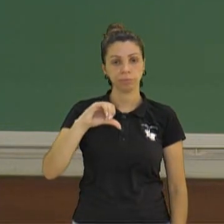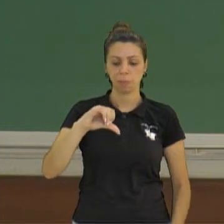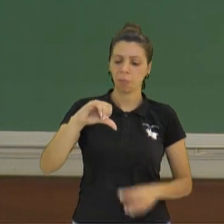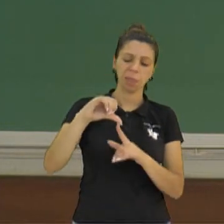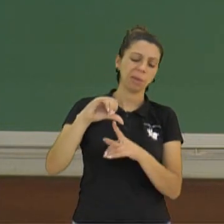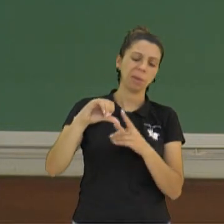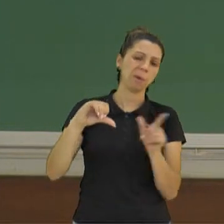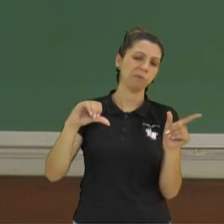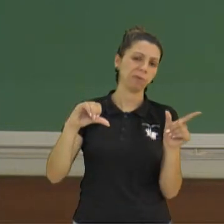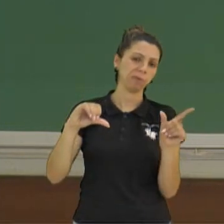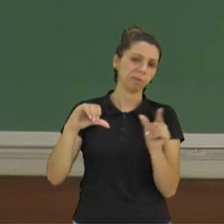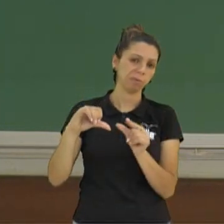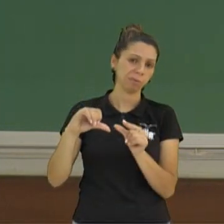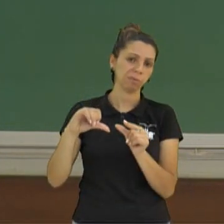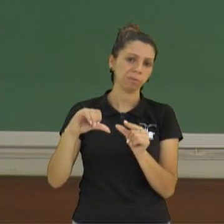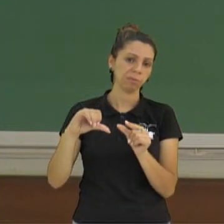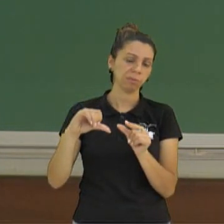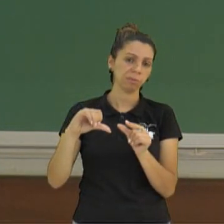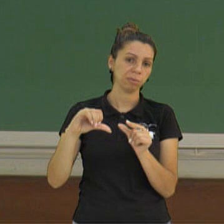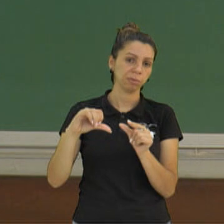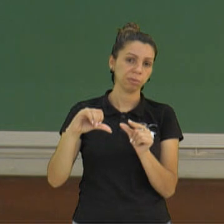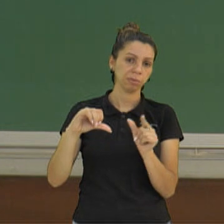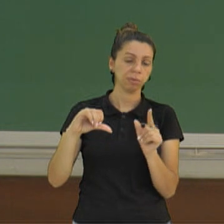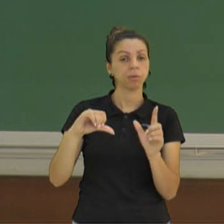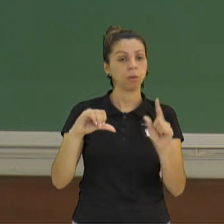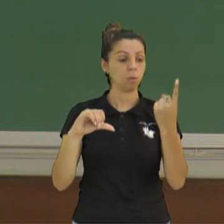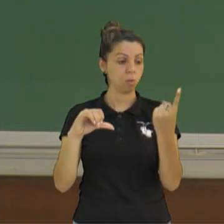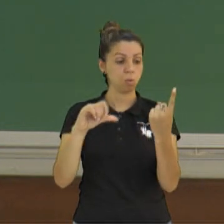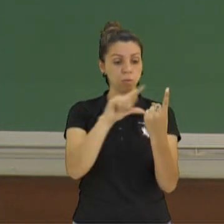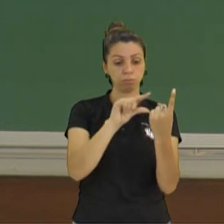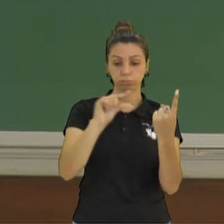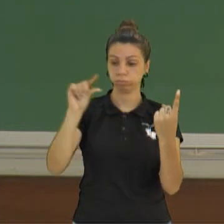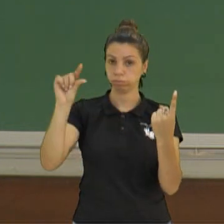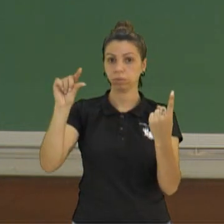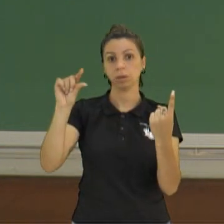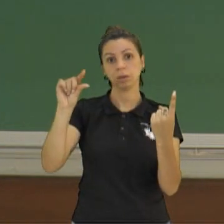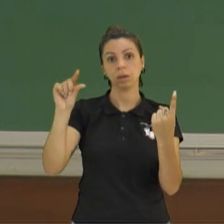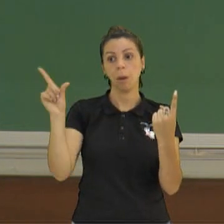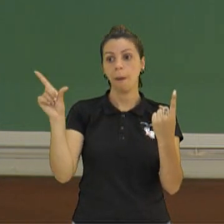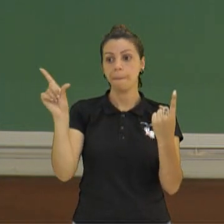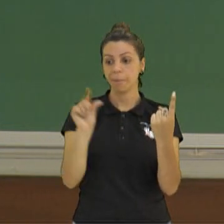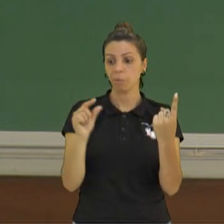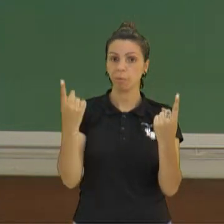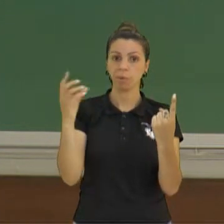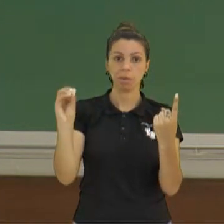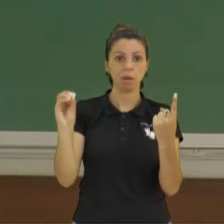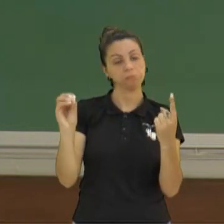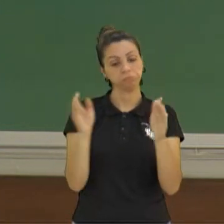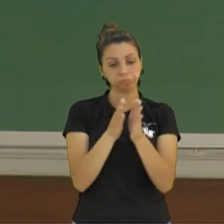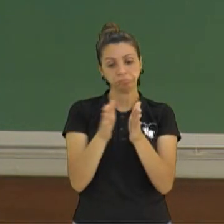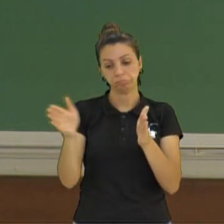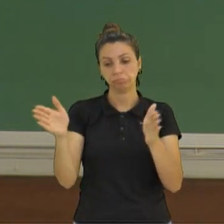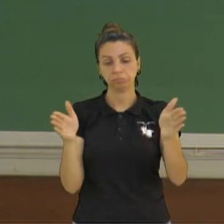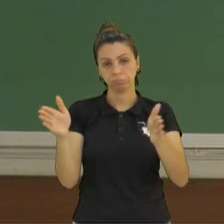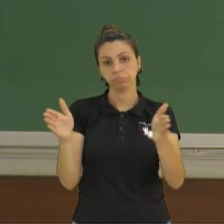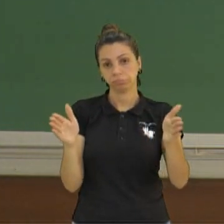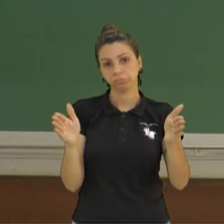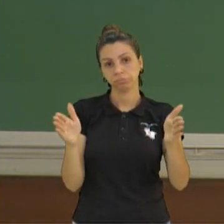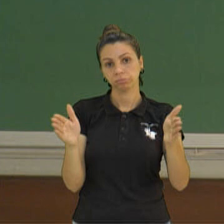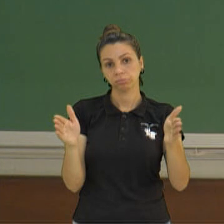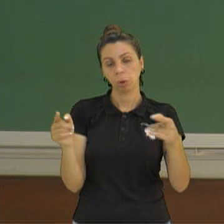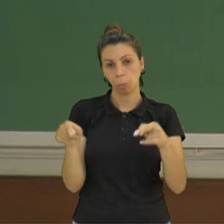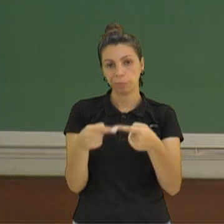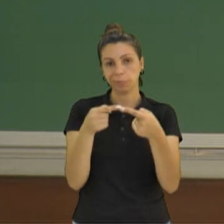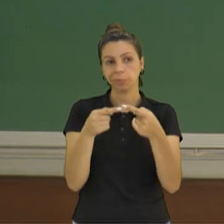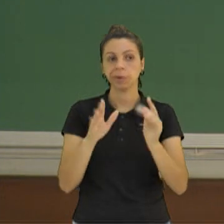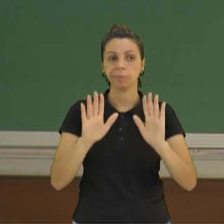um número menor, maior do que 1 e menor do que 10. Então está dentro da notação científica. Só que